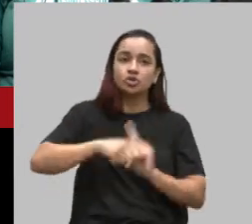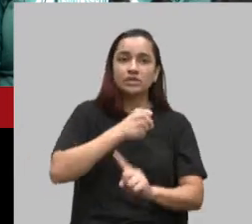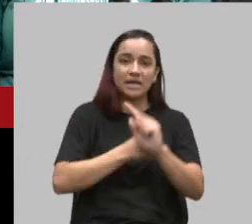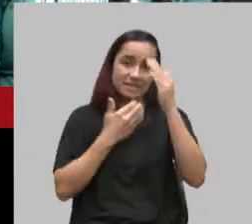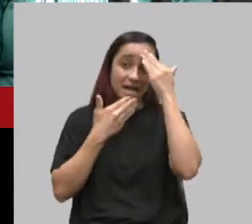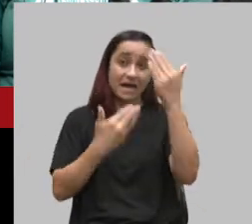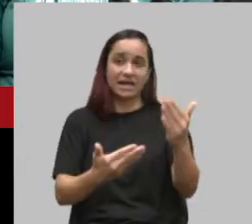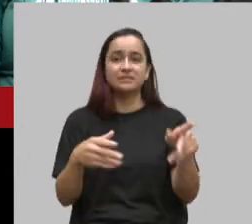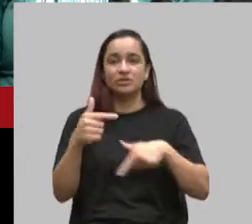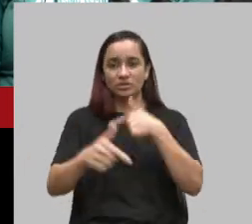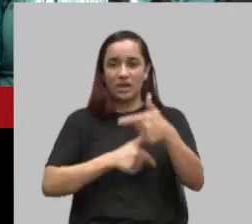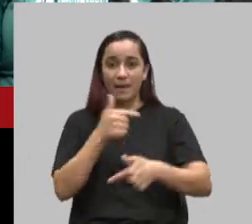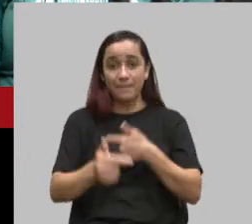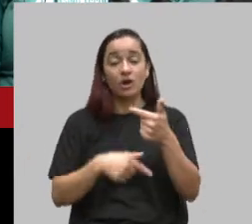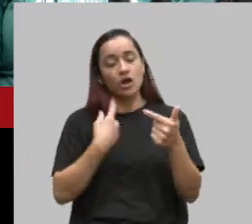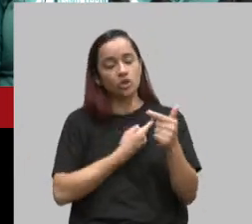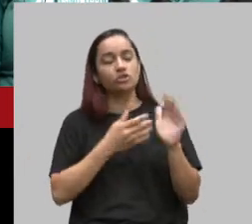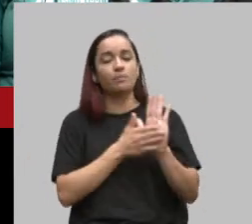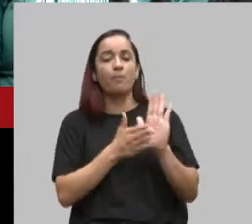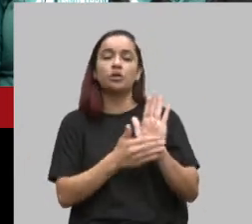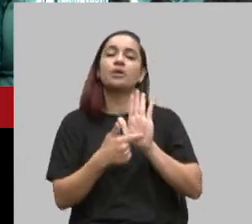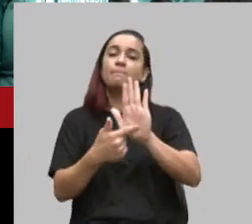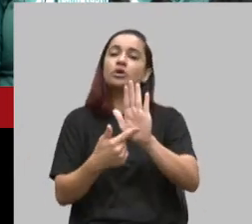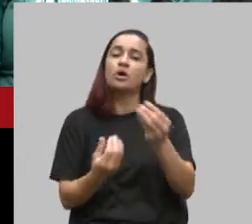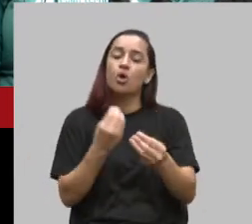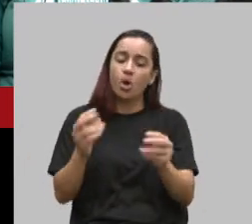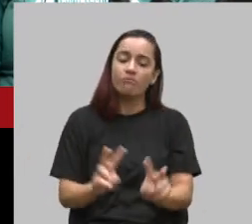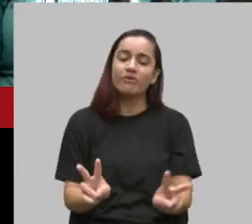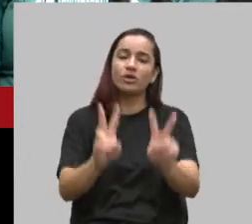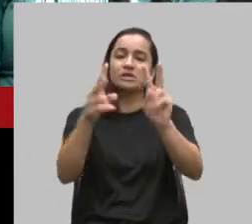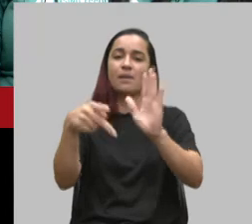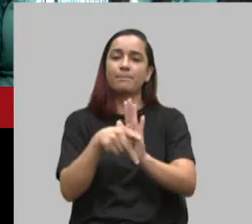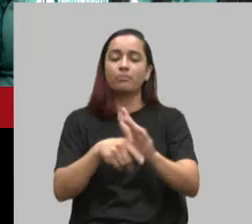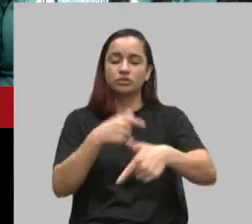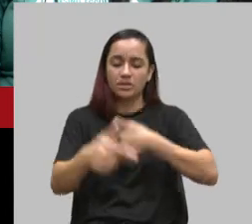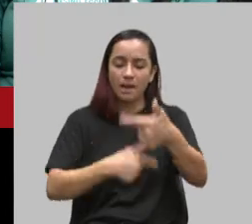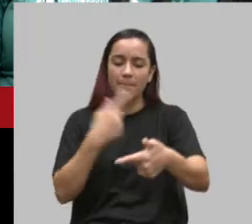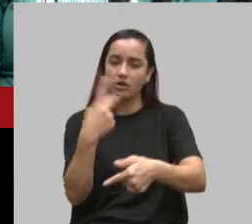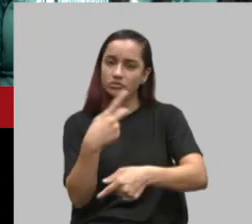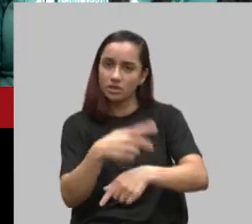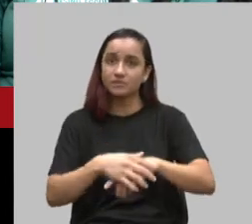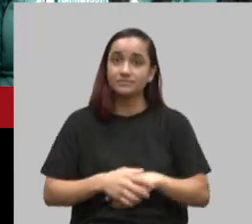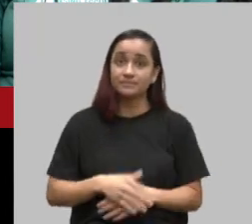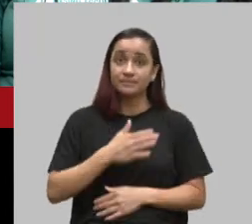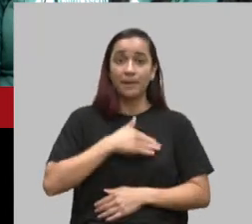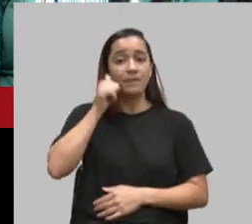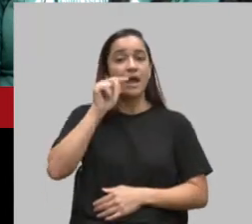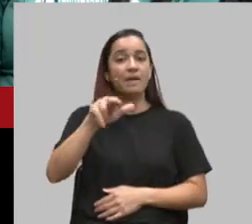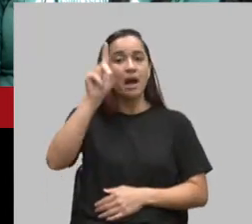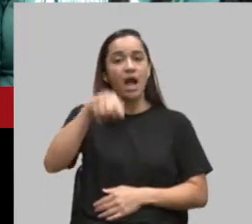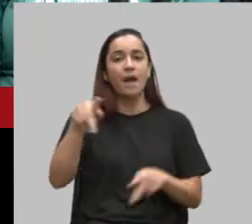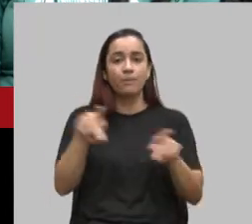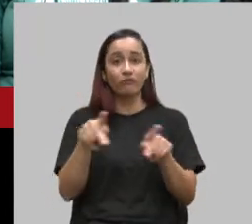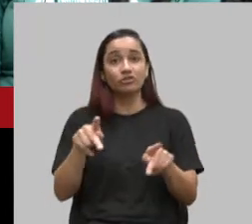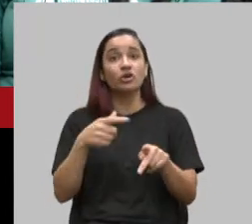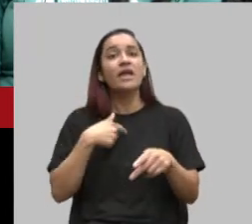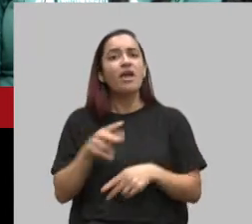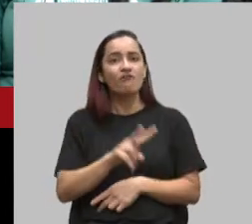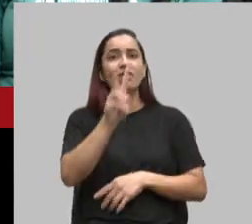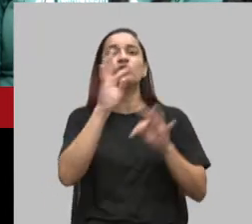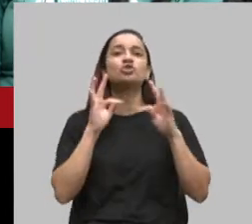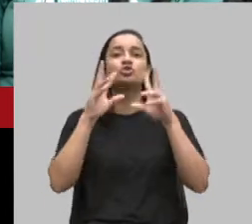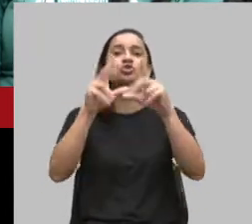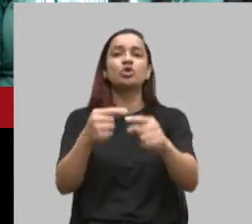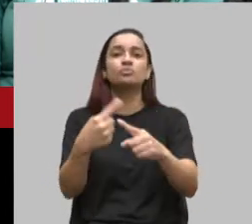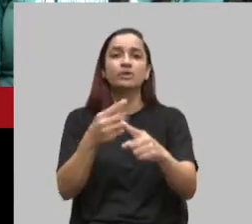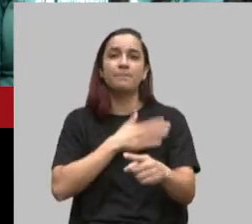proposta mostra isso a gratidão do trabalho dos professores e a sua valorização minha irmã é professora E valorizo todos eles porque a minha família